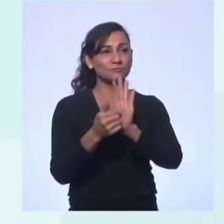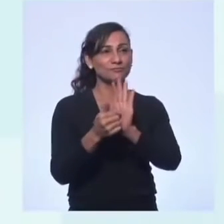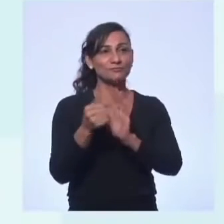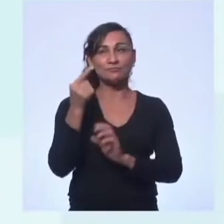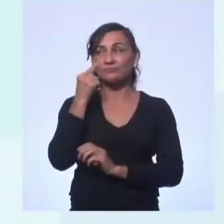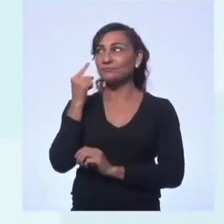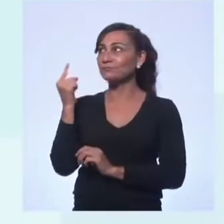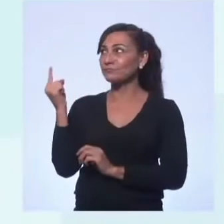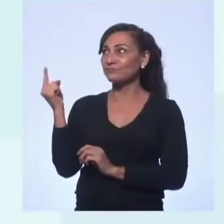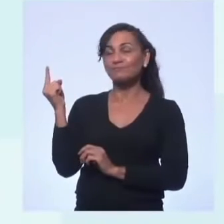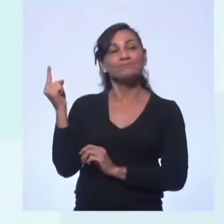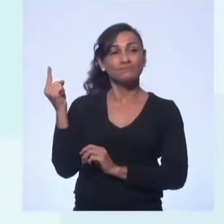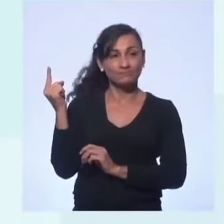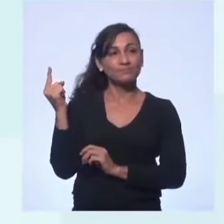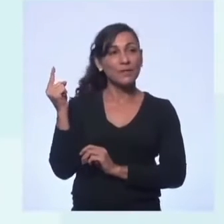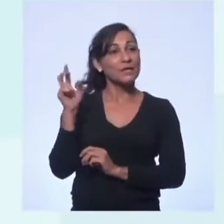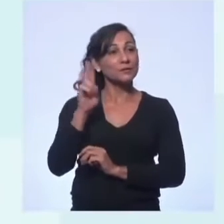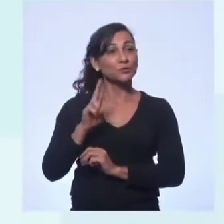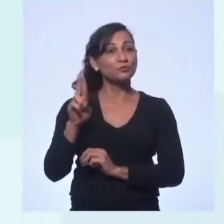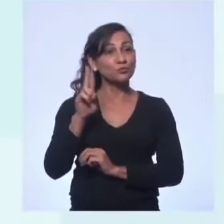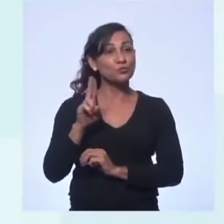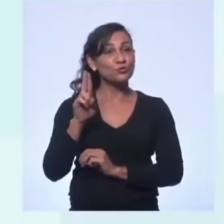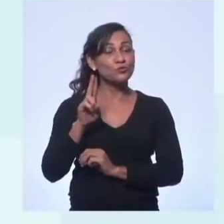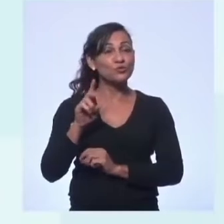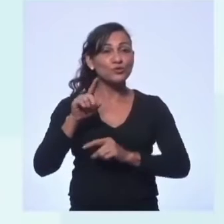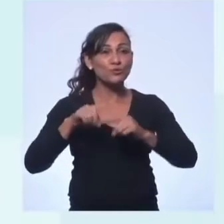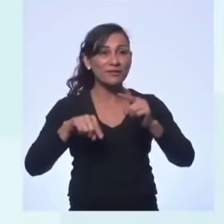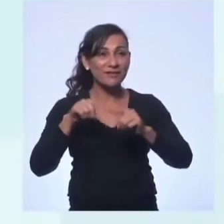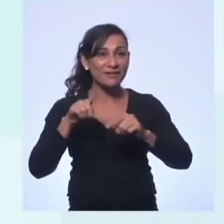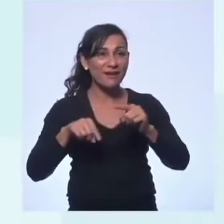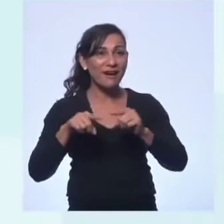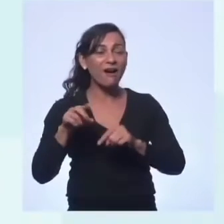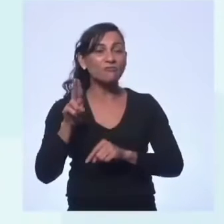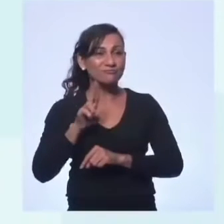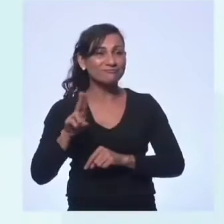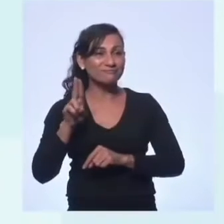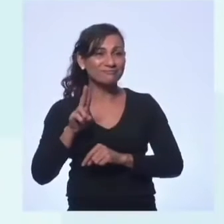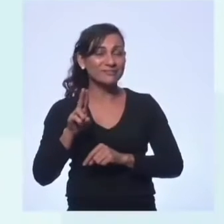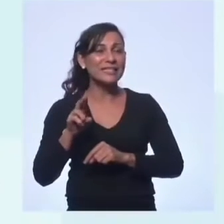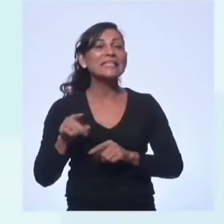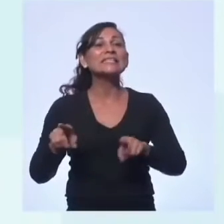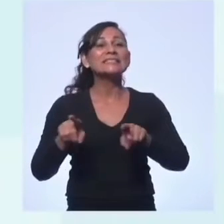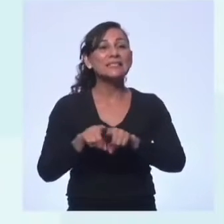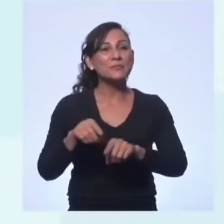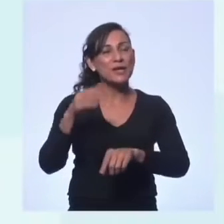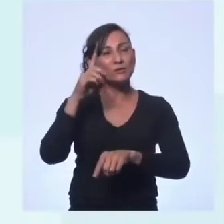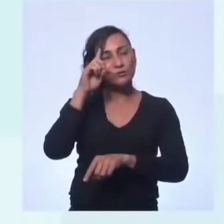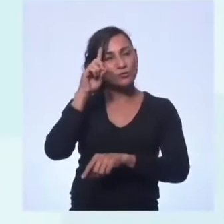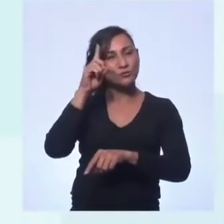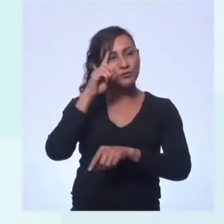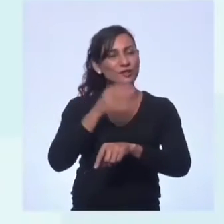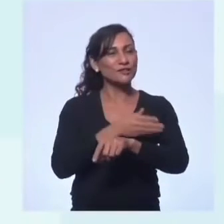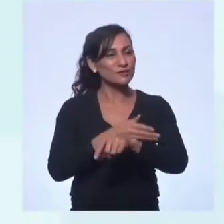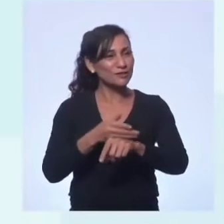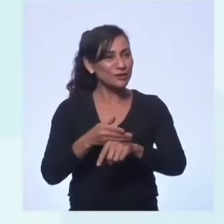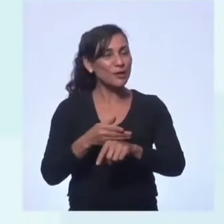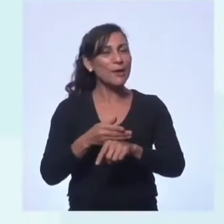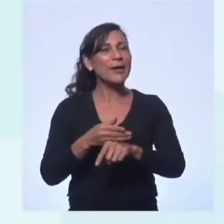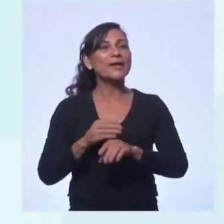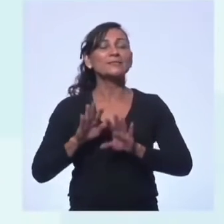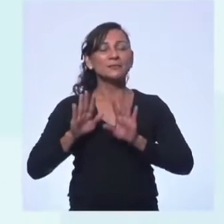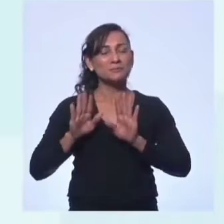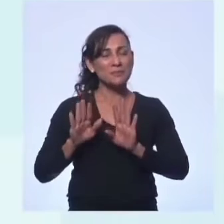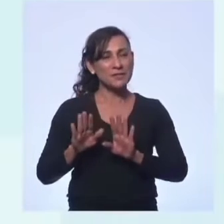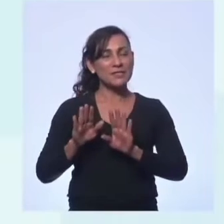né, que a gente acaba utilizando aí, né, os utensílios, também no nosso cotidiano, né? Então, mesmo,